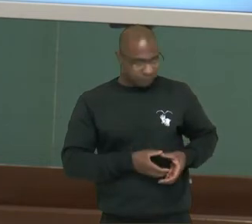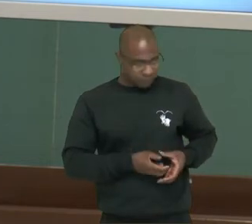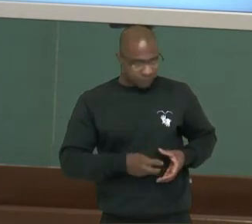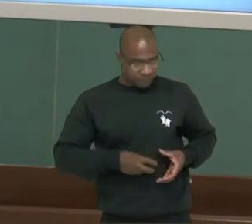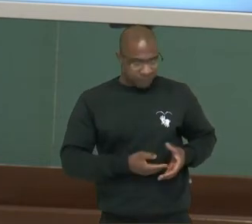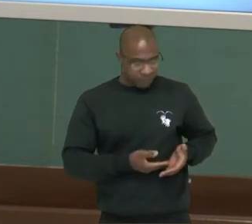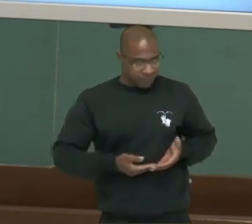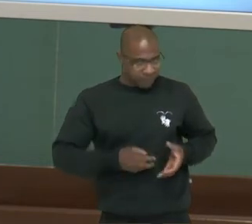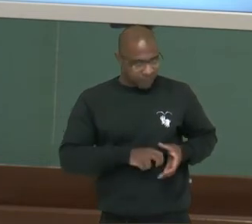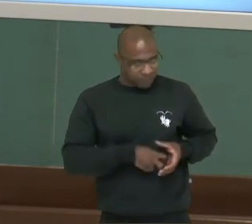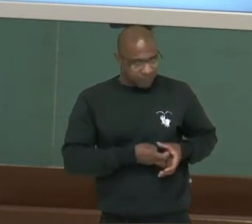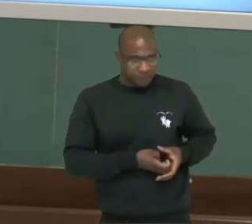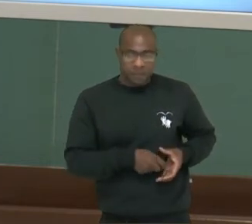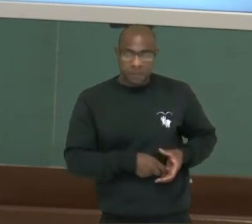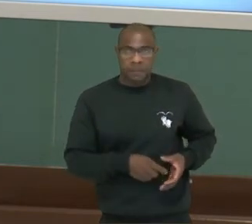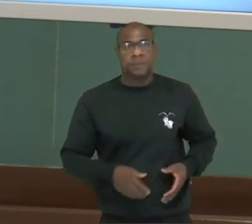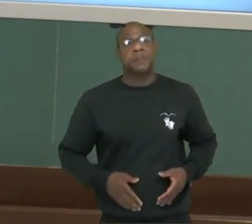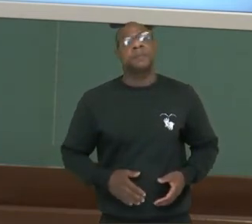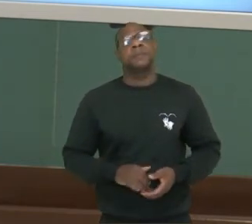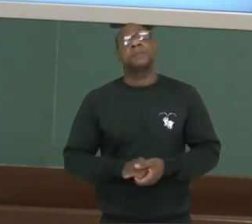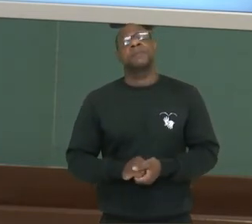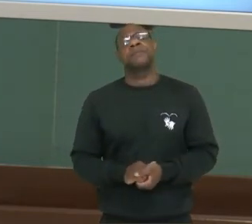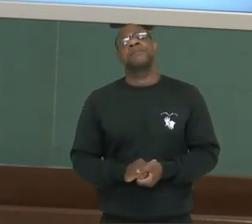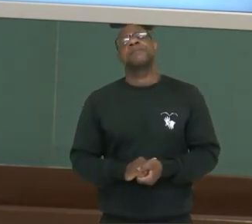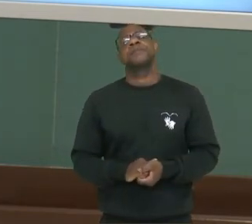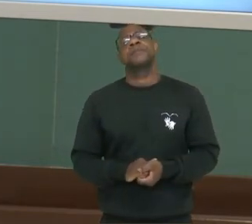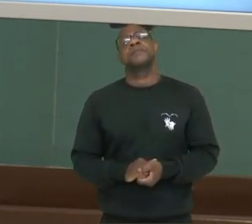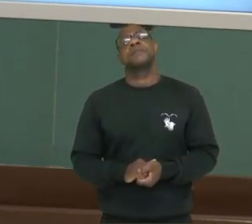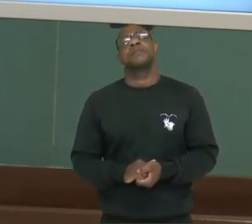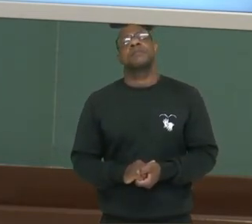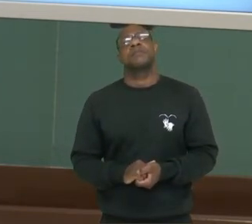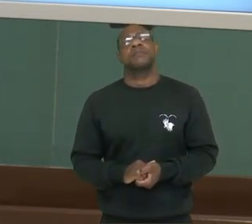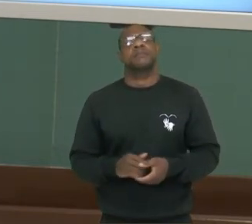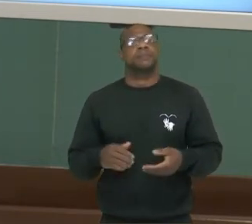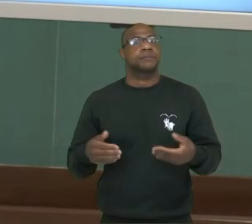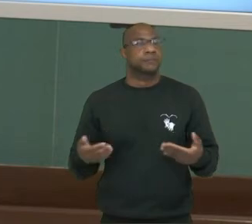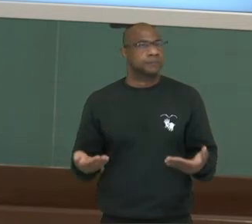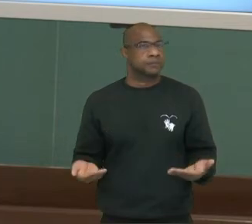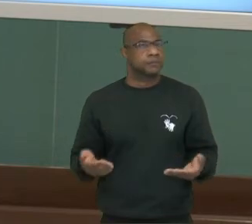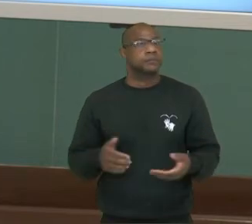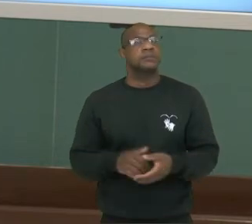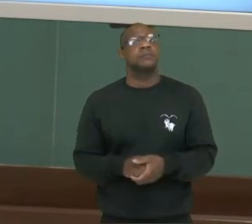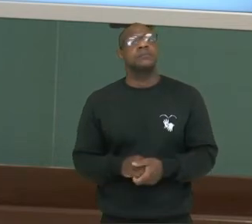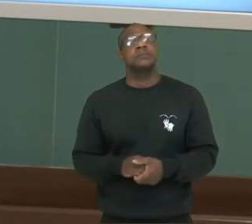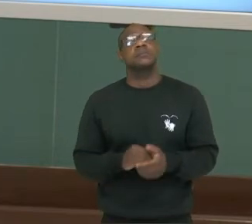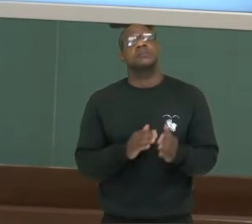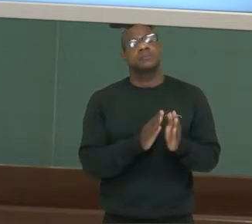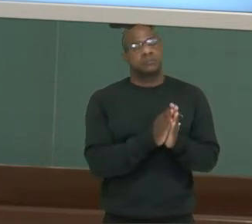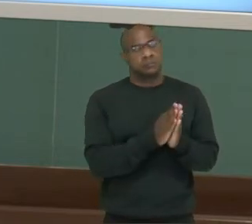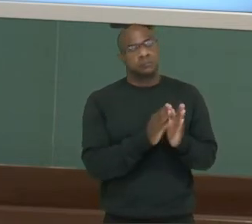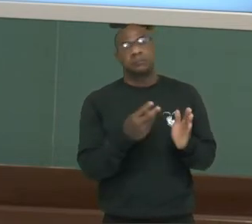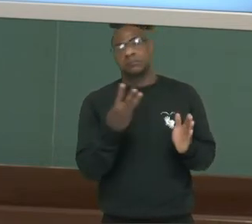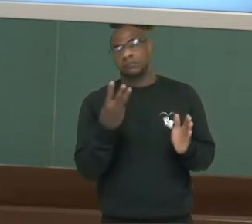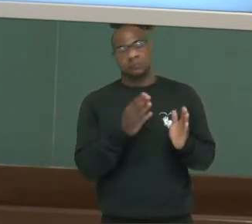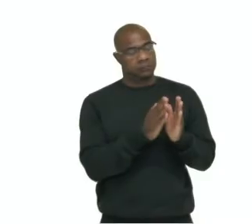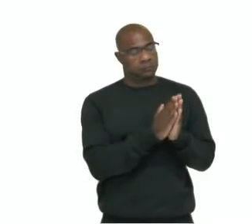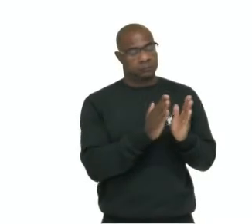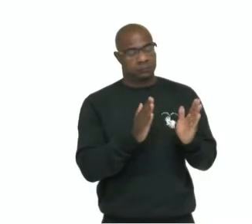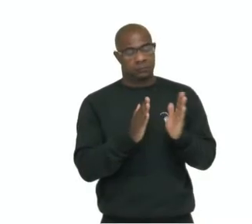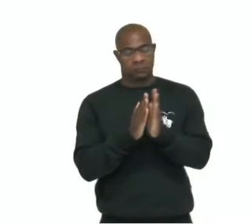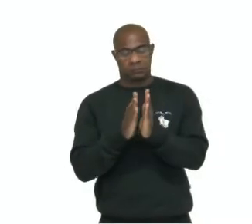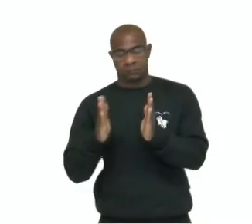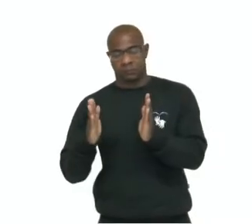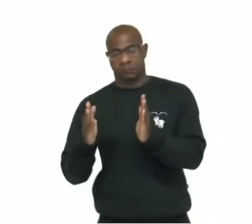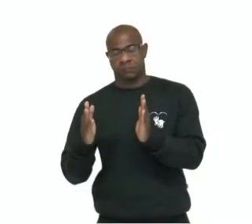é esse folículo aqui, que produz a progesterona. Então, ele é dividido em 3 fases principais.